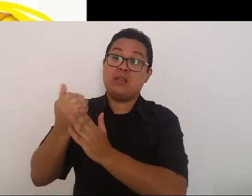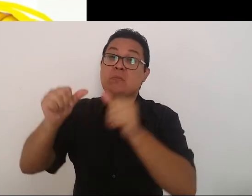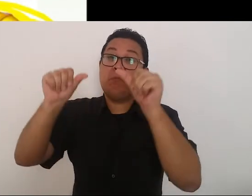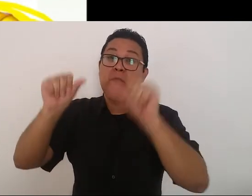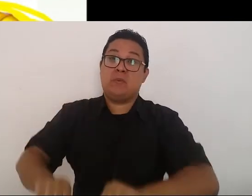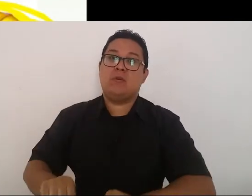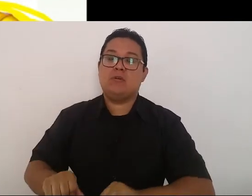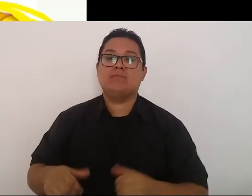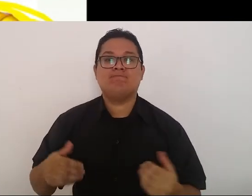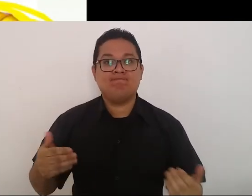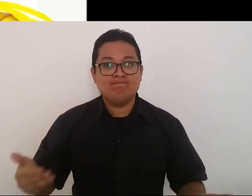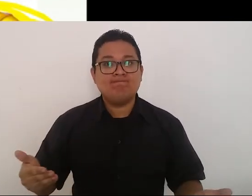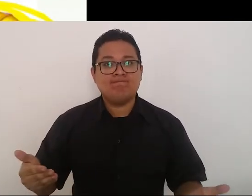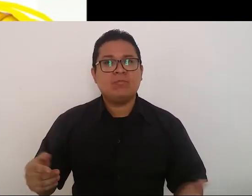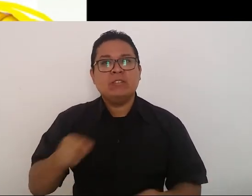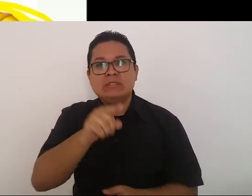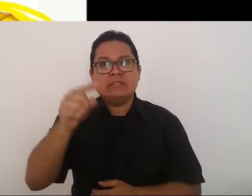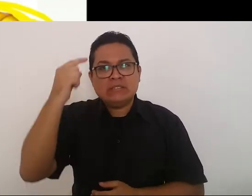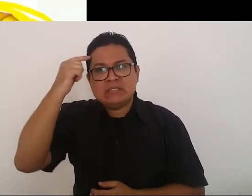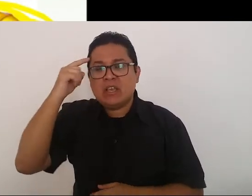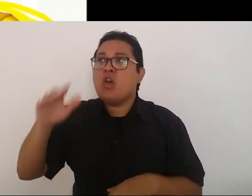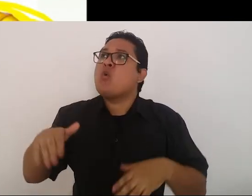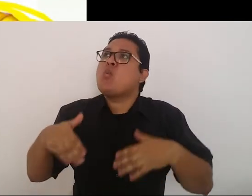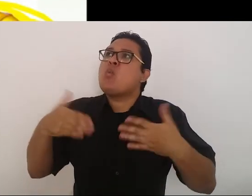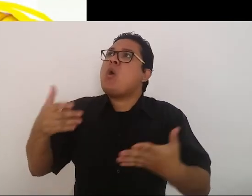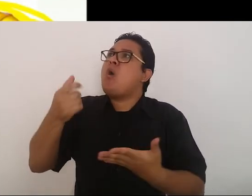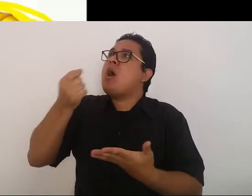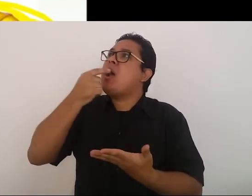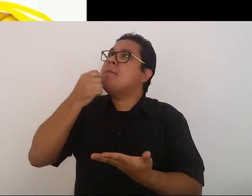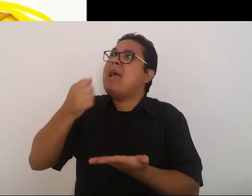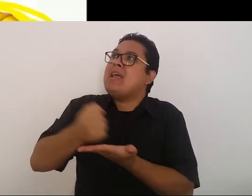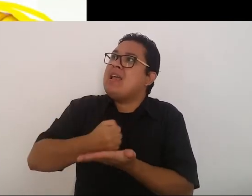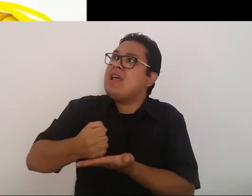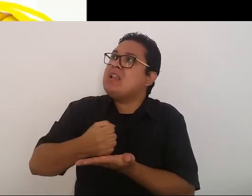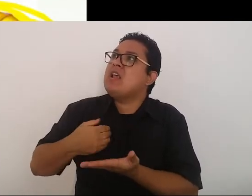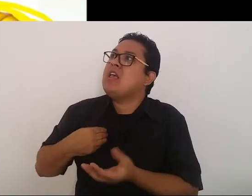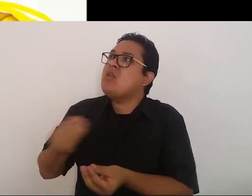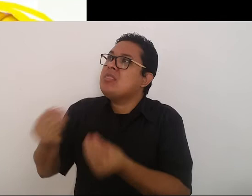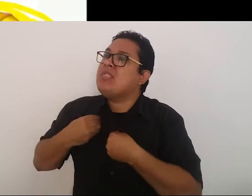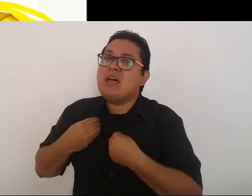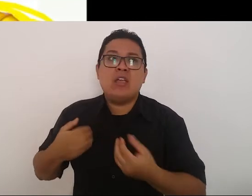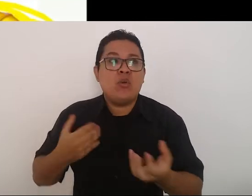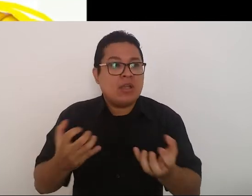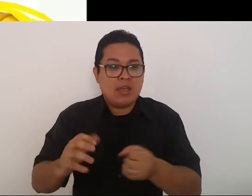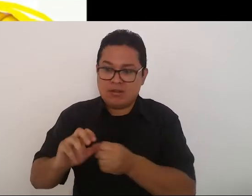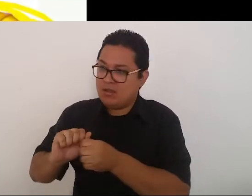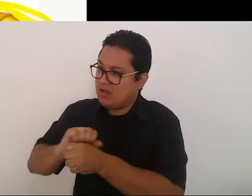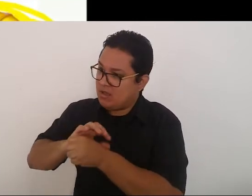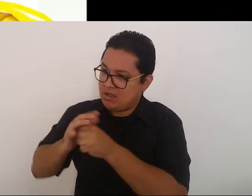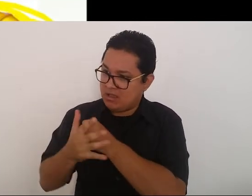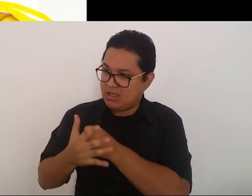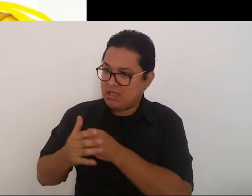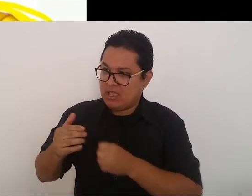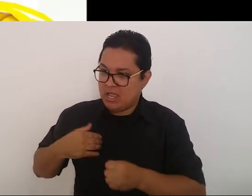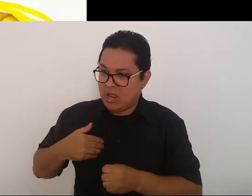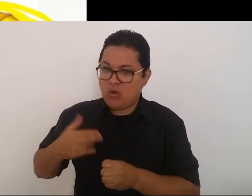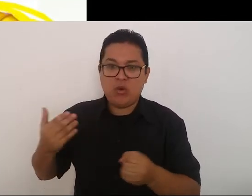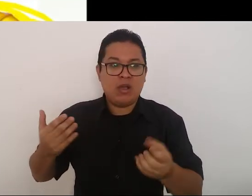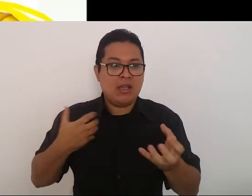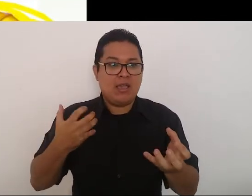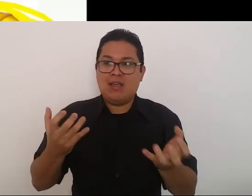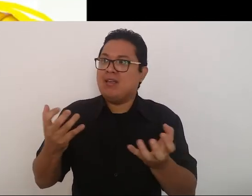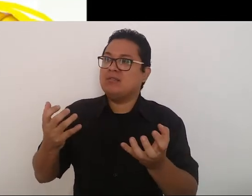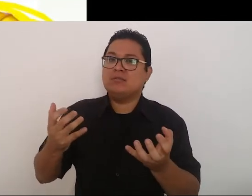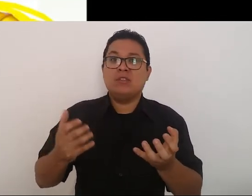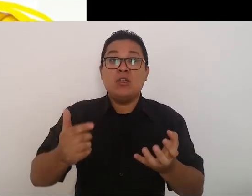Então não tem medicamento para combater o coronavírus. Não existe isso. Existem,